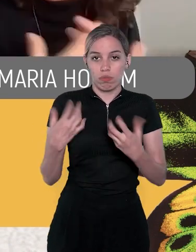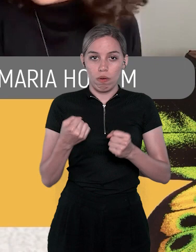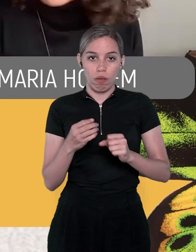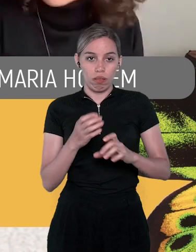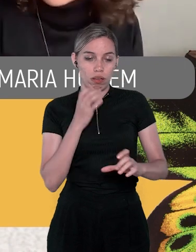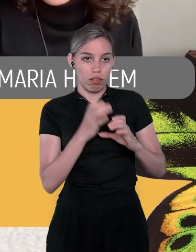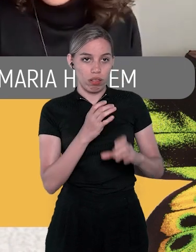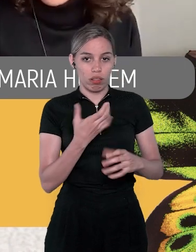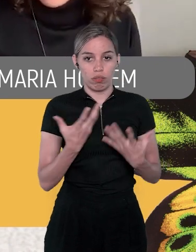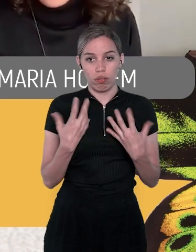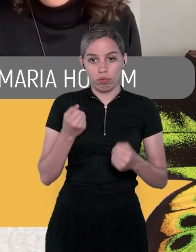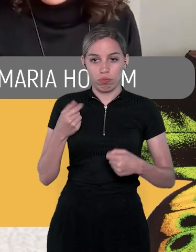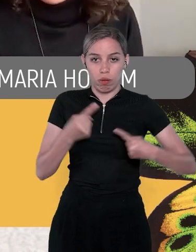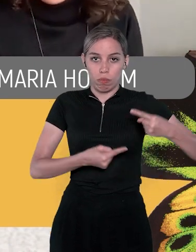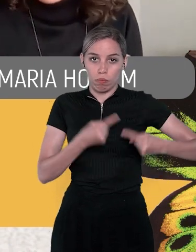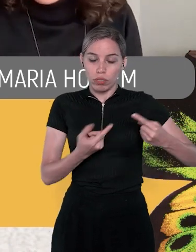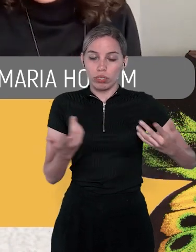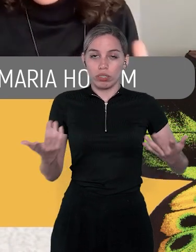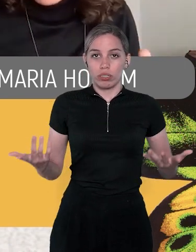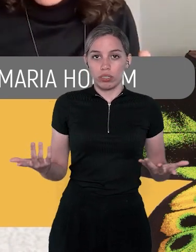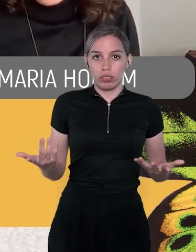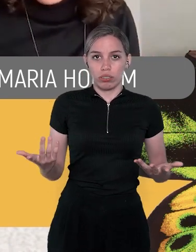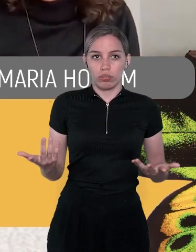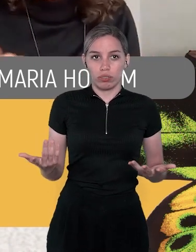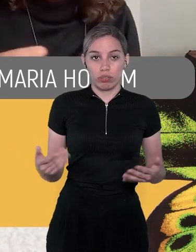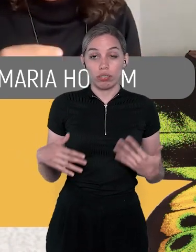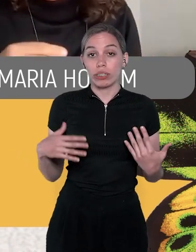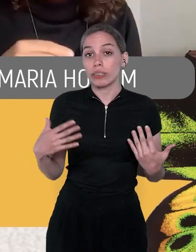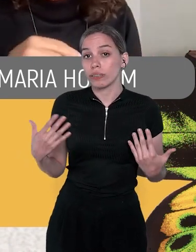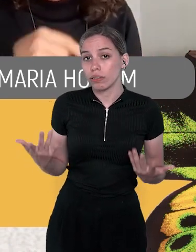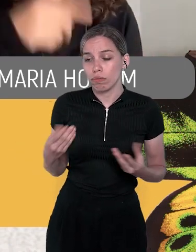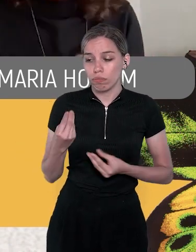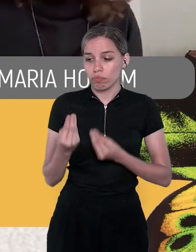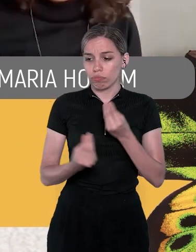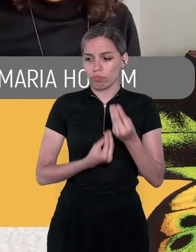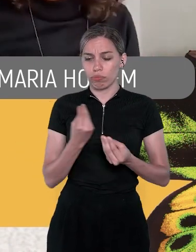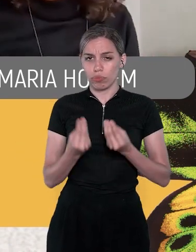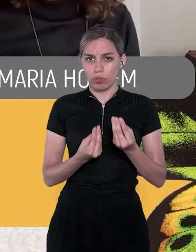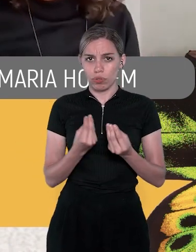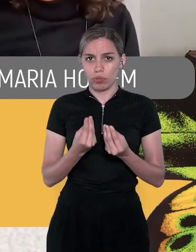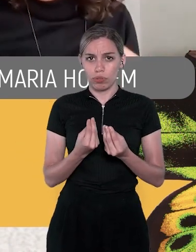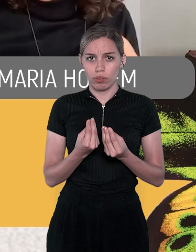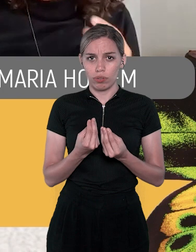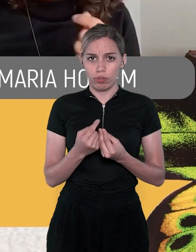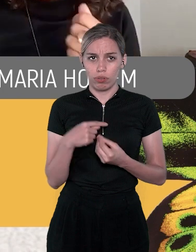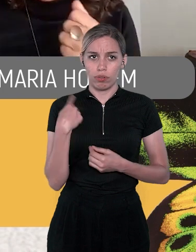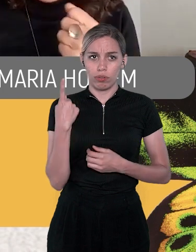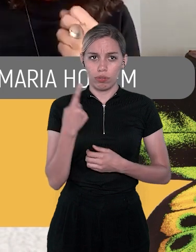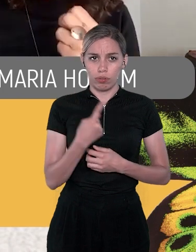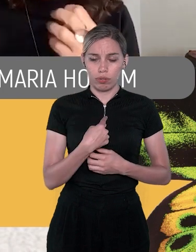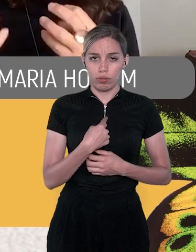anti-ciência, antipolítica, que você tão bem coloca. Então, como que a gente